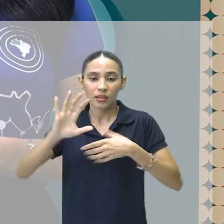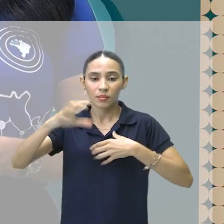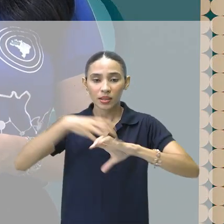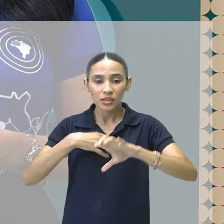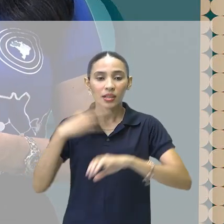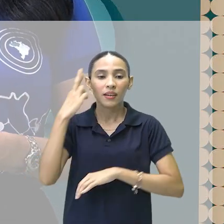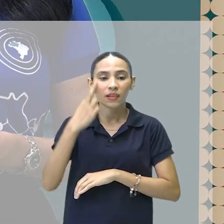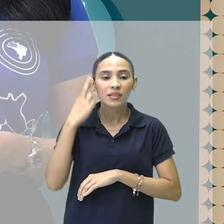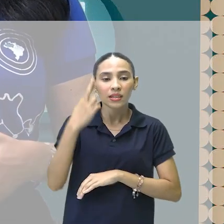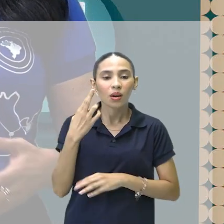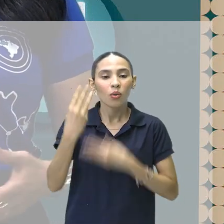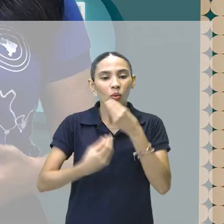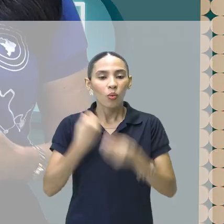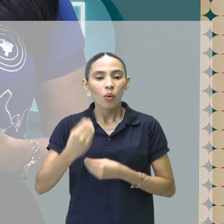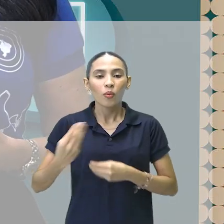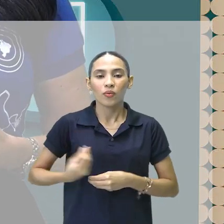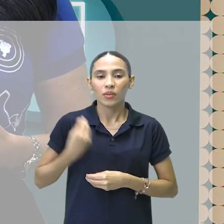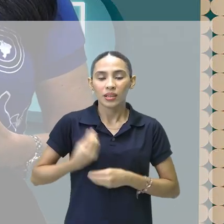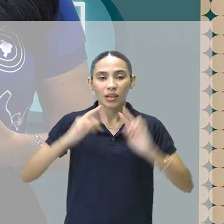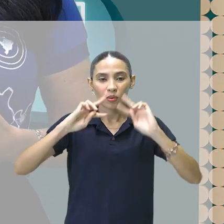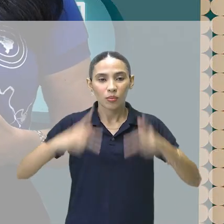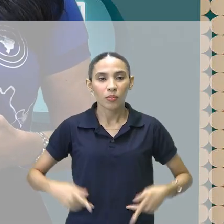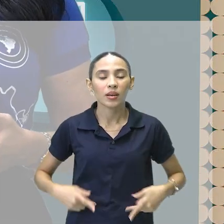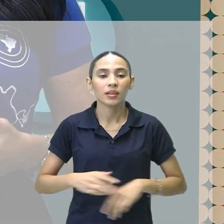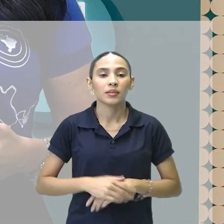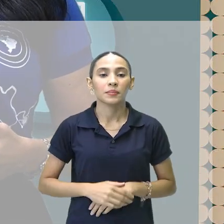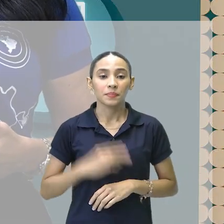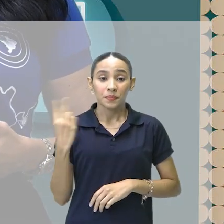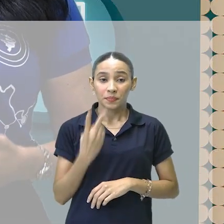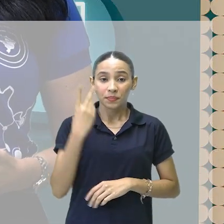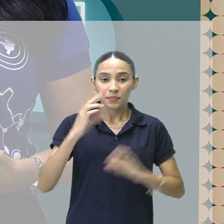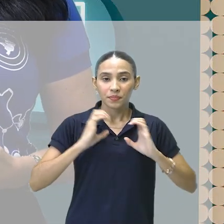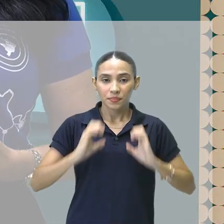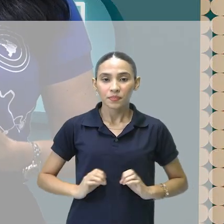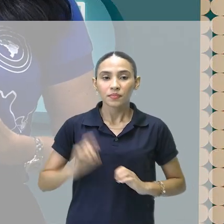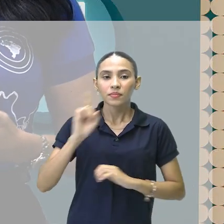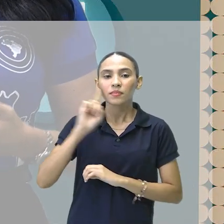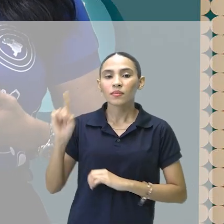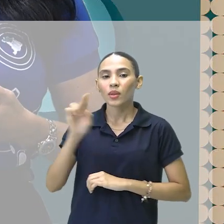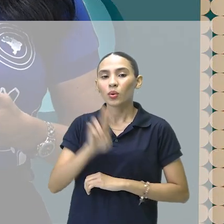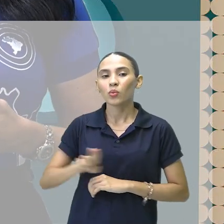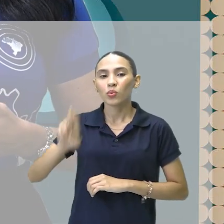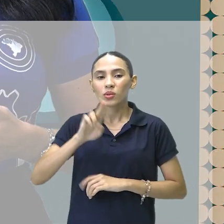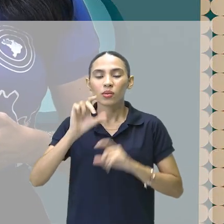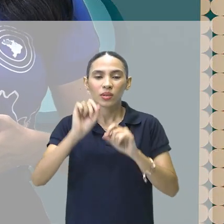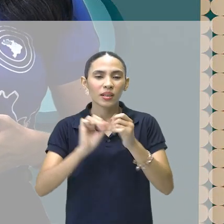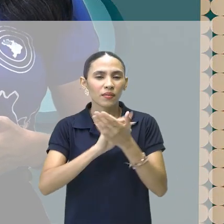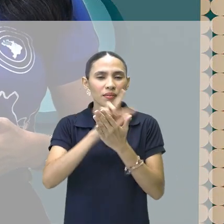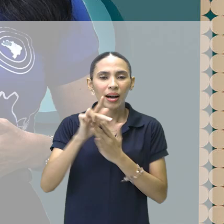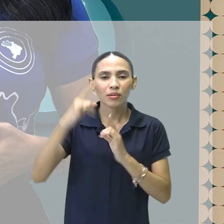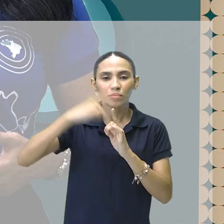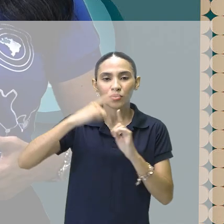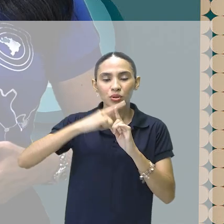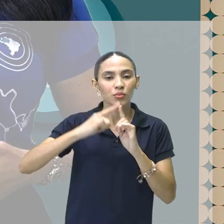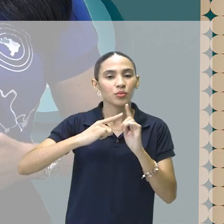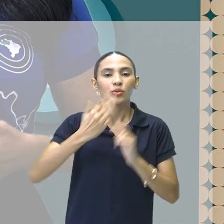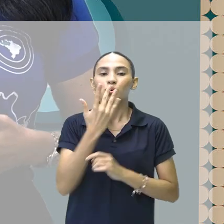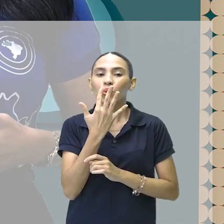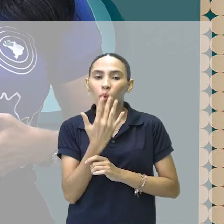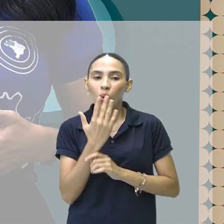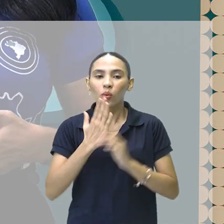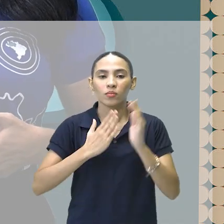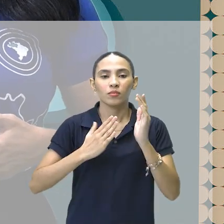sobre a condição humana. Valores estéticos. Portinari utiliza uma paleta de cores terrosa e